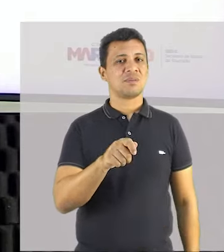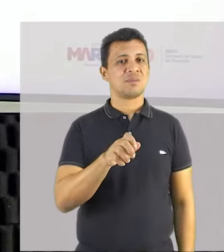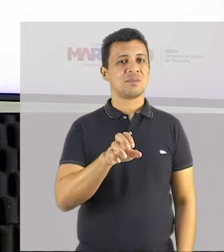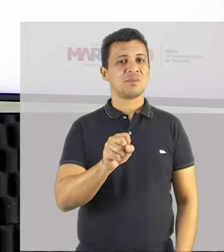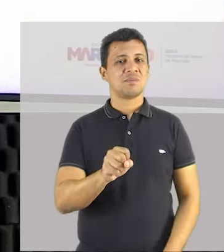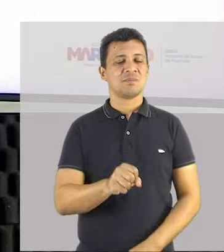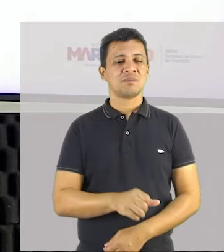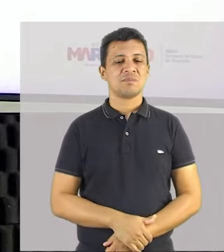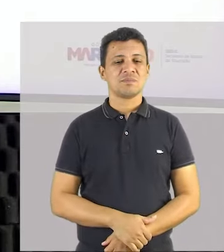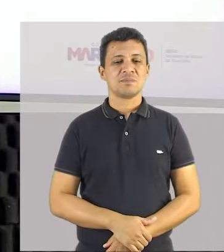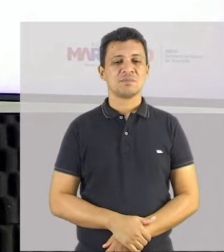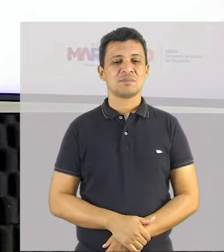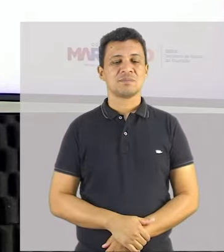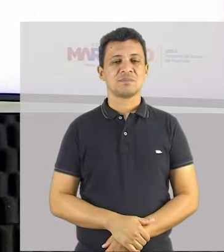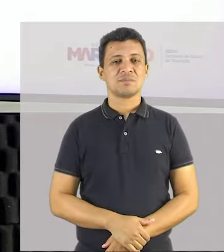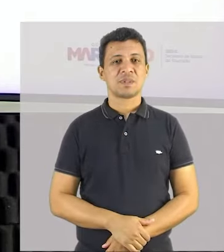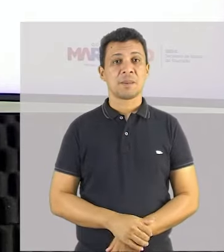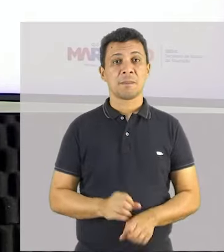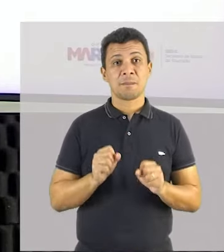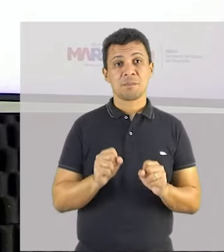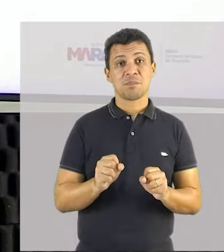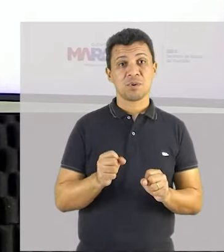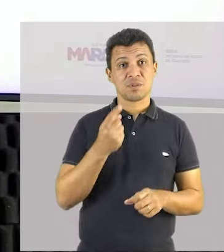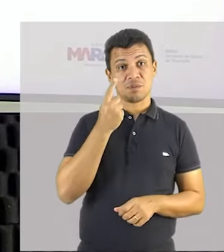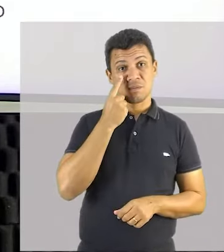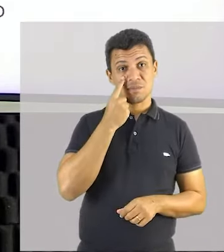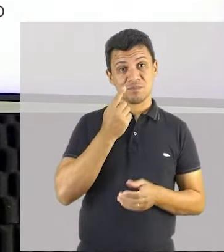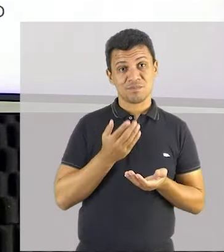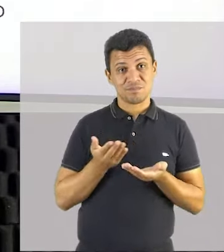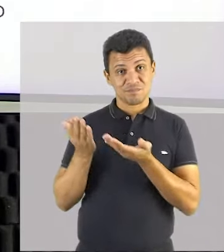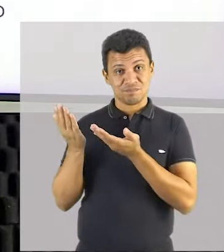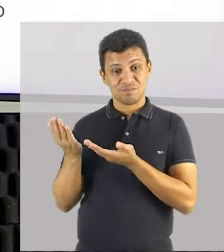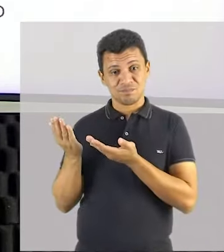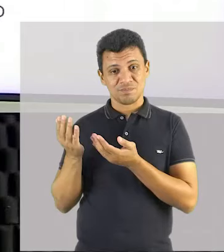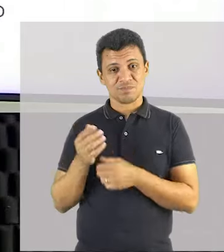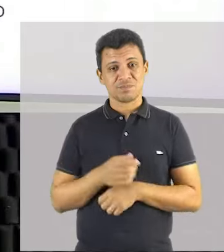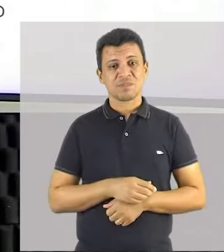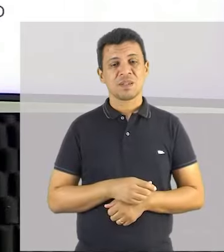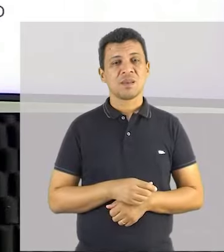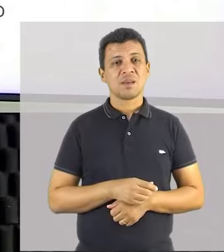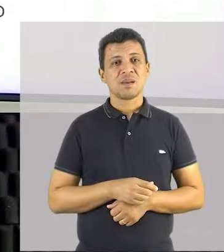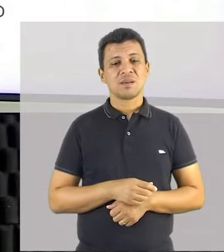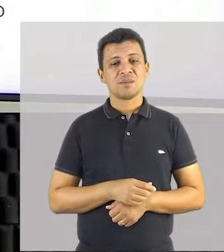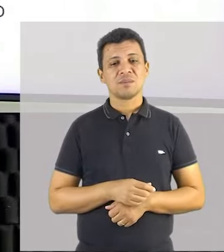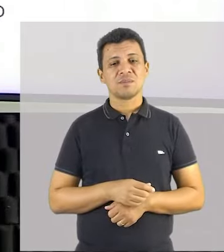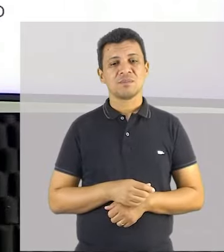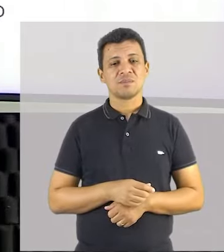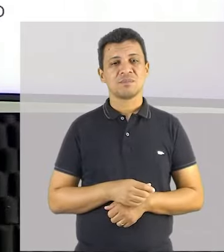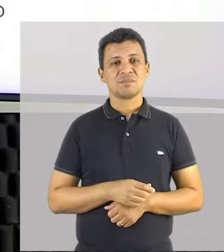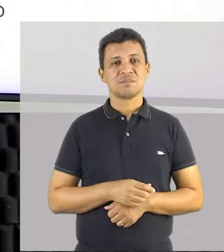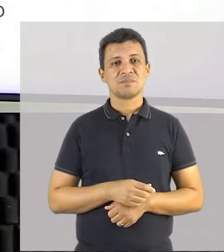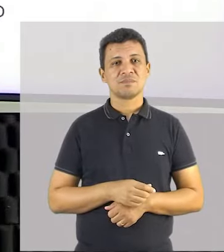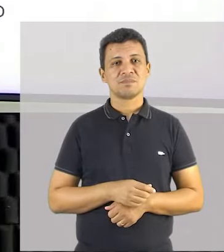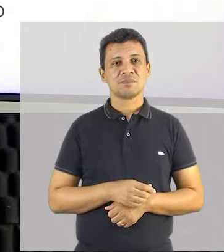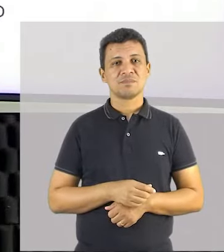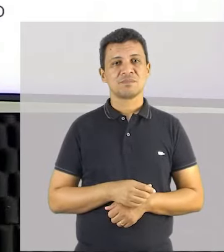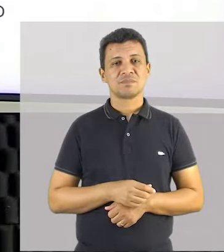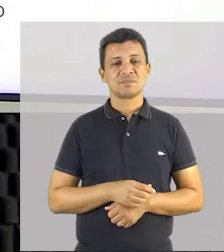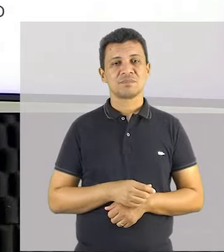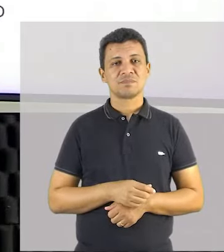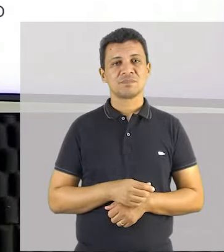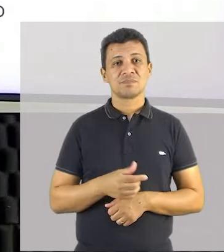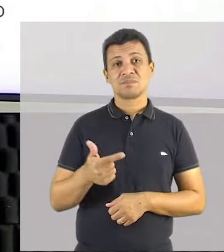eh e aí a gente pode aqui ver o que que o p de 2014 né trouxe pra gente